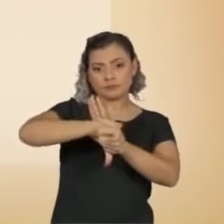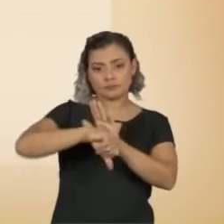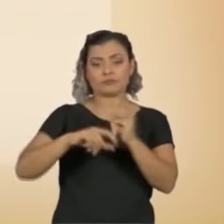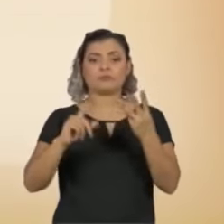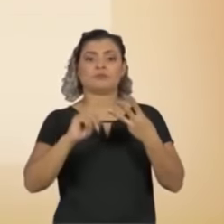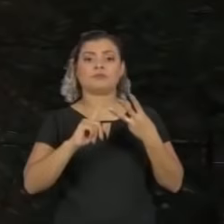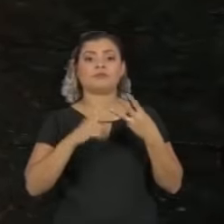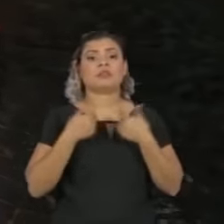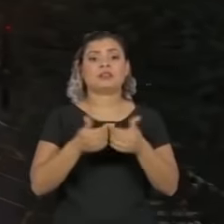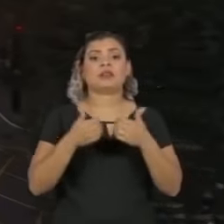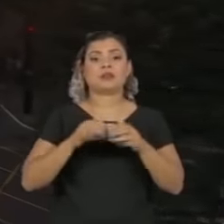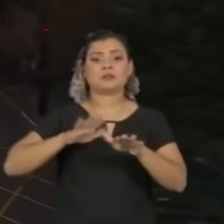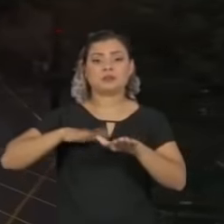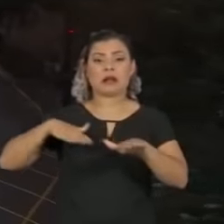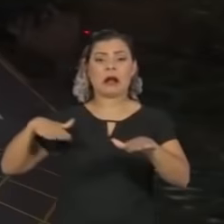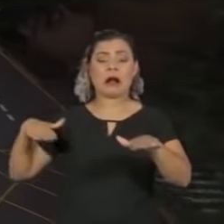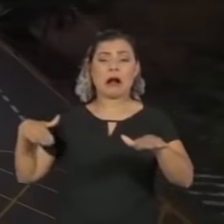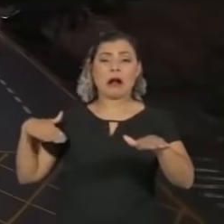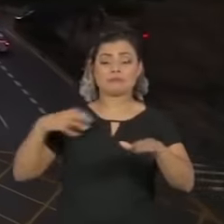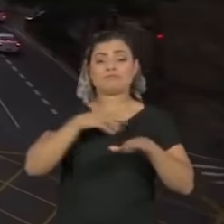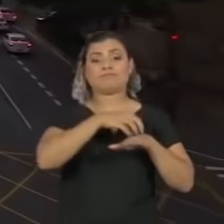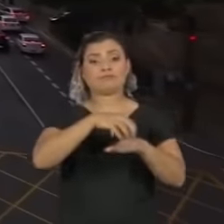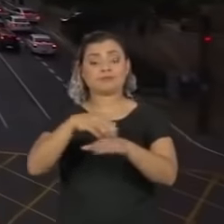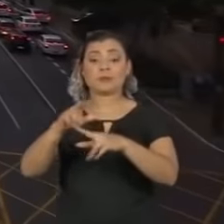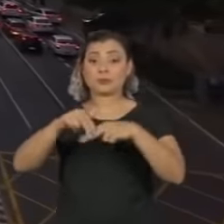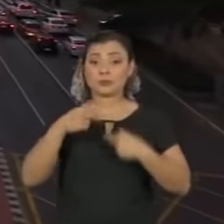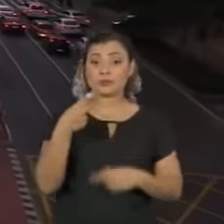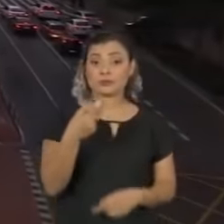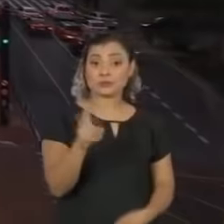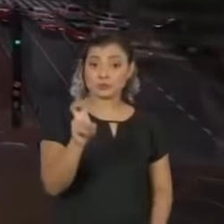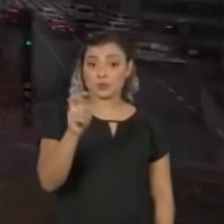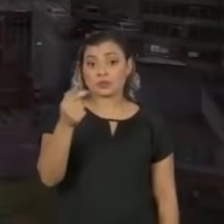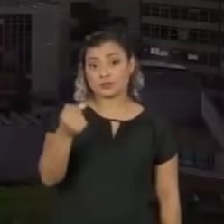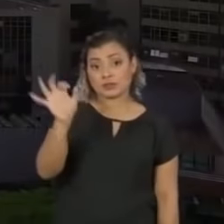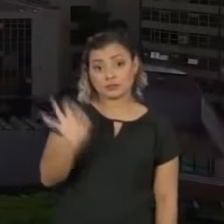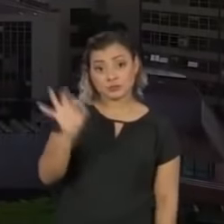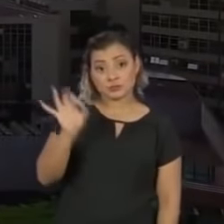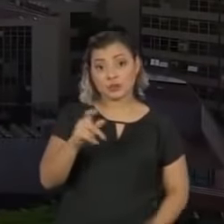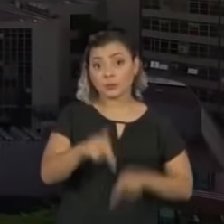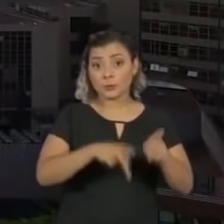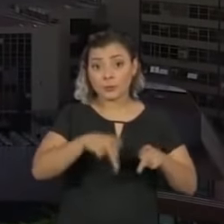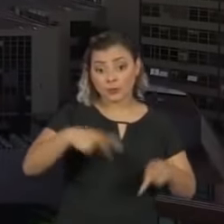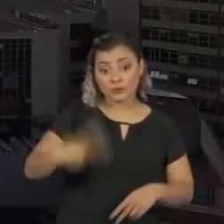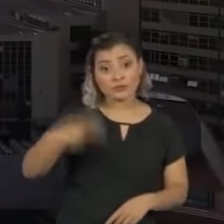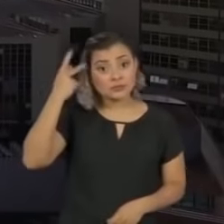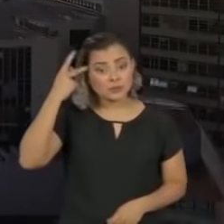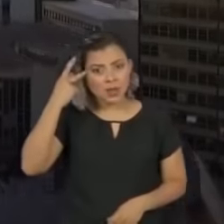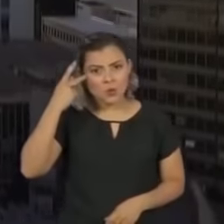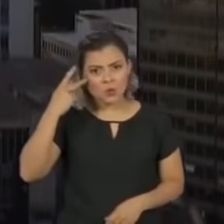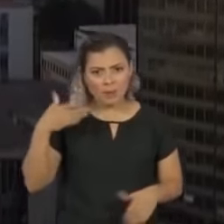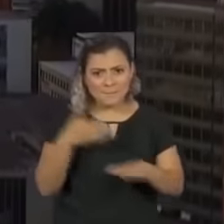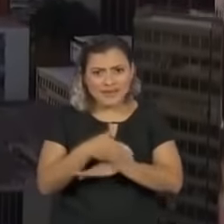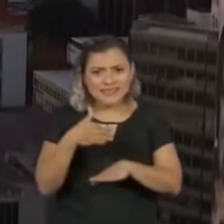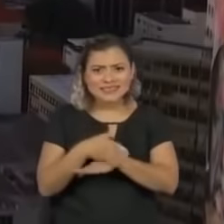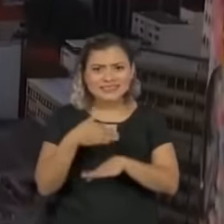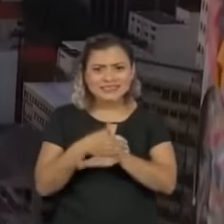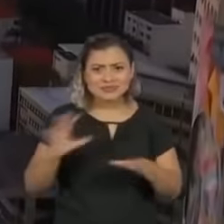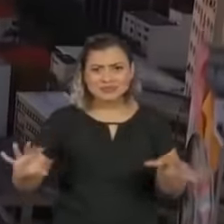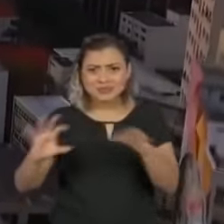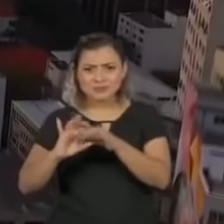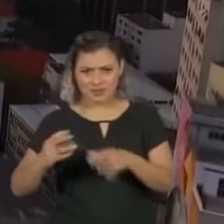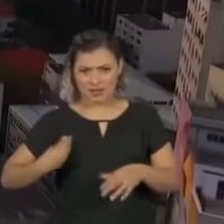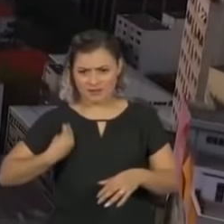e trânsito. Outro dado é que 57% dos paulistanos não participam de nenhuma atividade ligada à